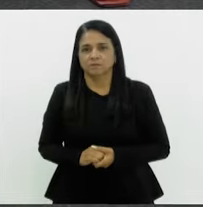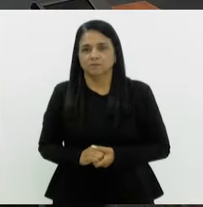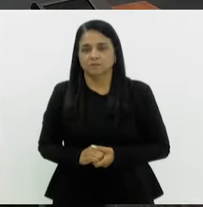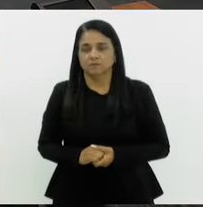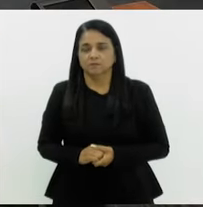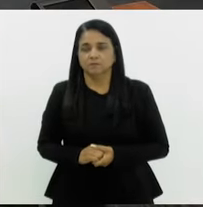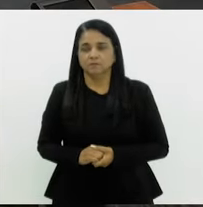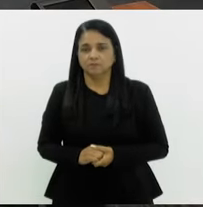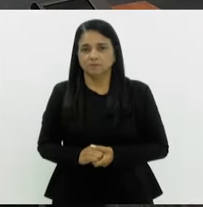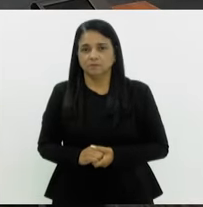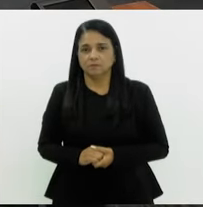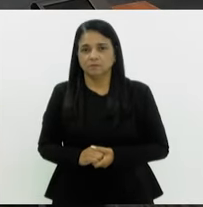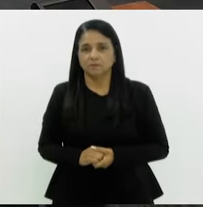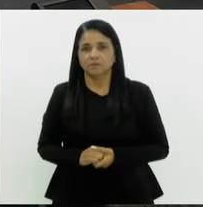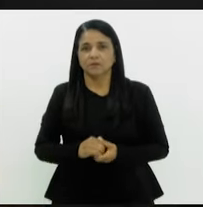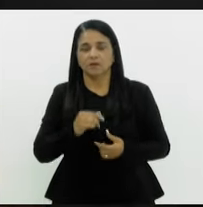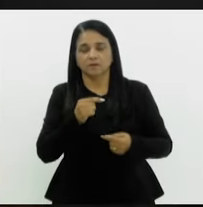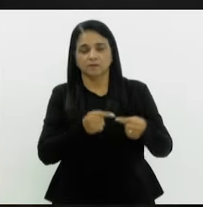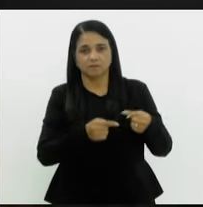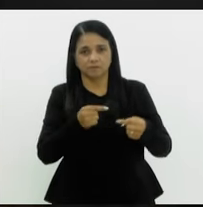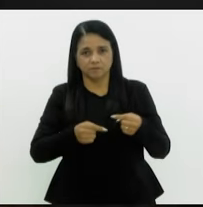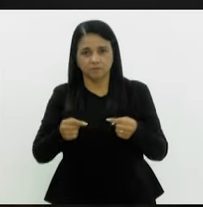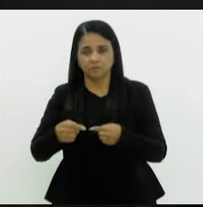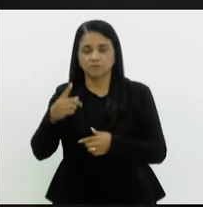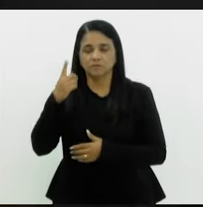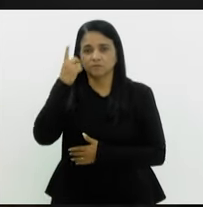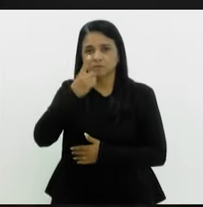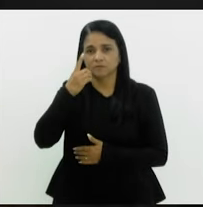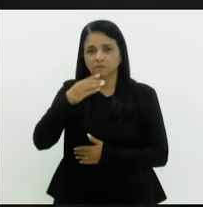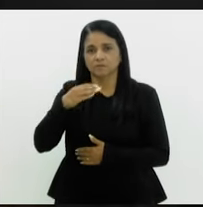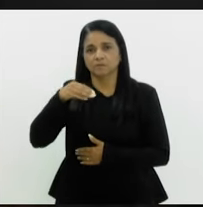É para discutir o deputado Carlos Mink.